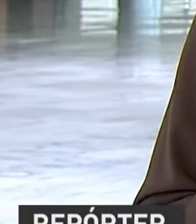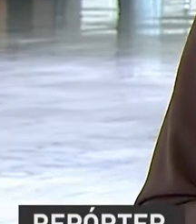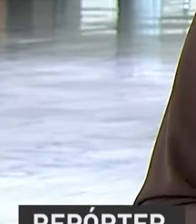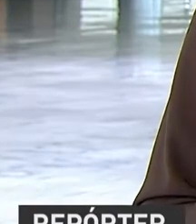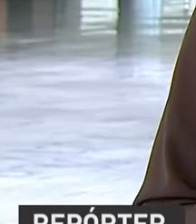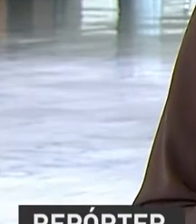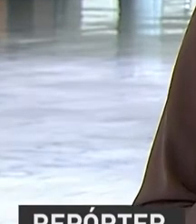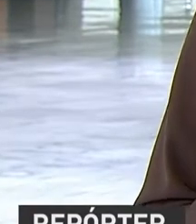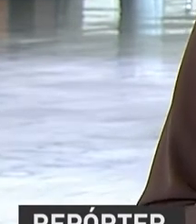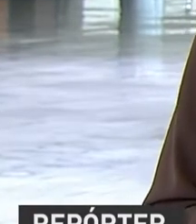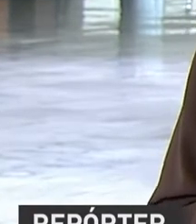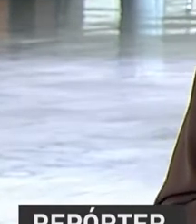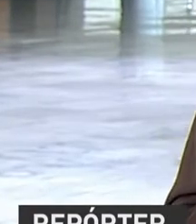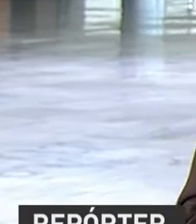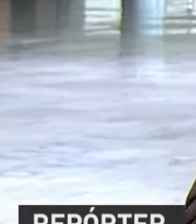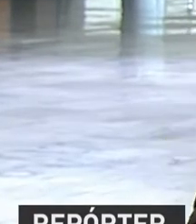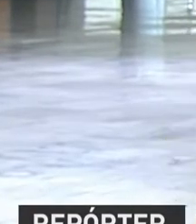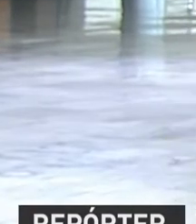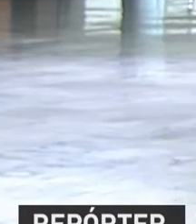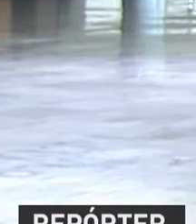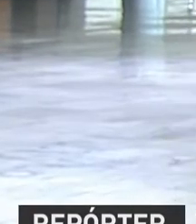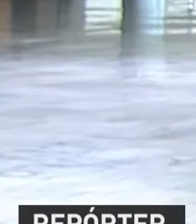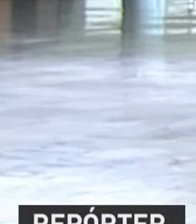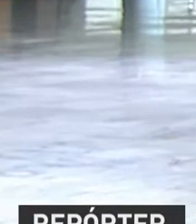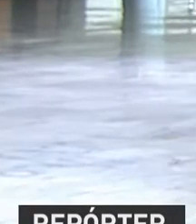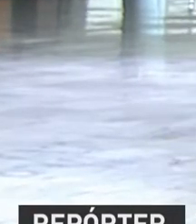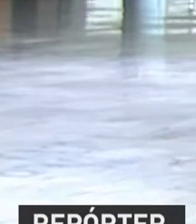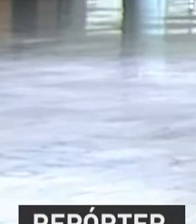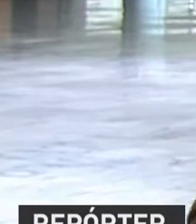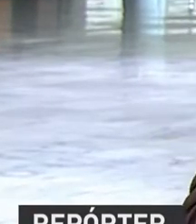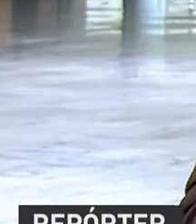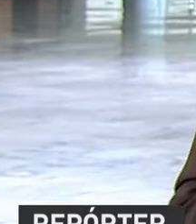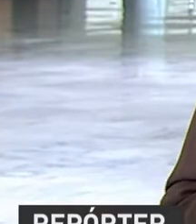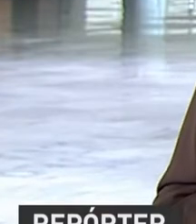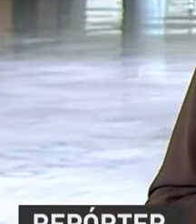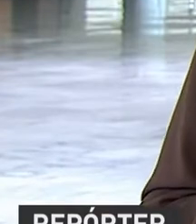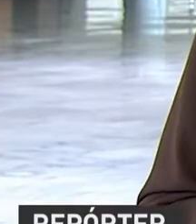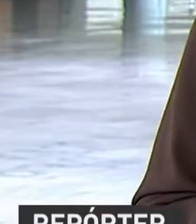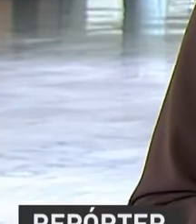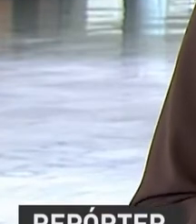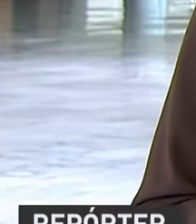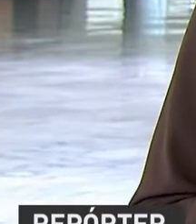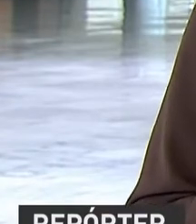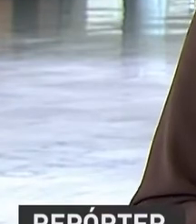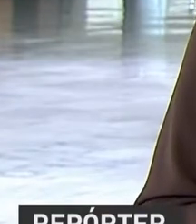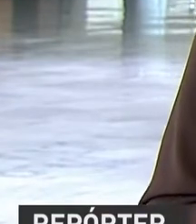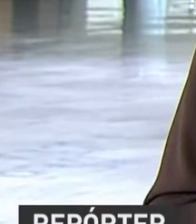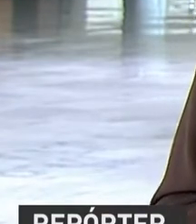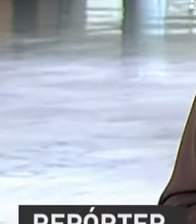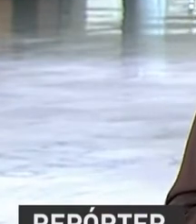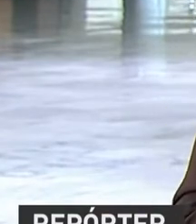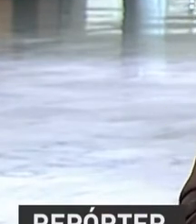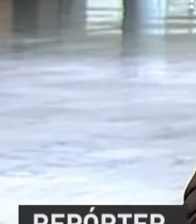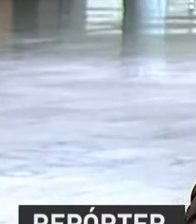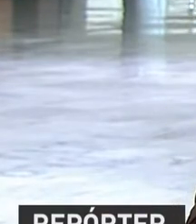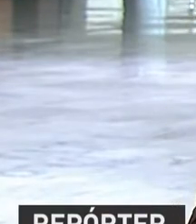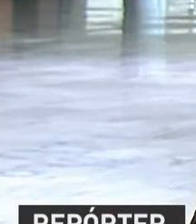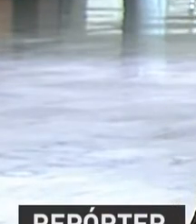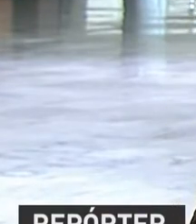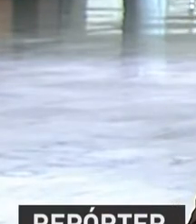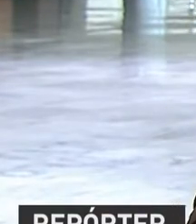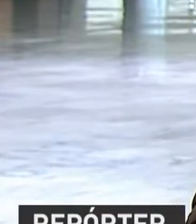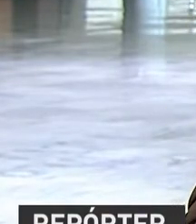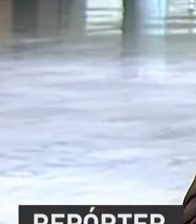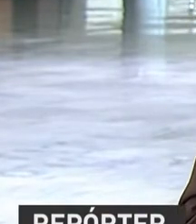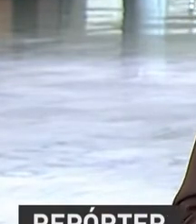senador aécio neves e de vários políticos do estado de minas bom e ontem à noite no palácio do alvorada o michel